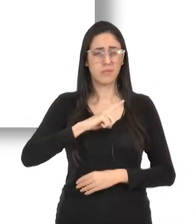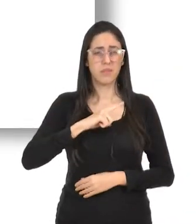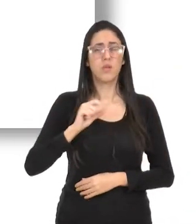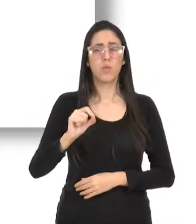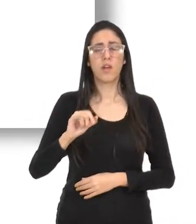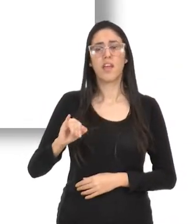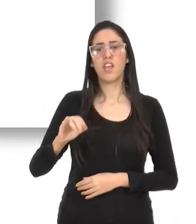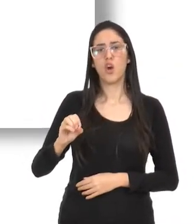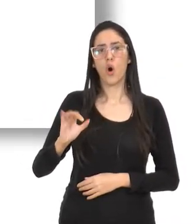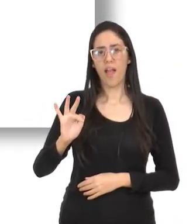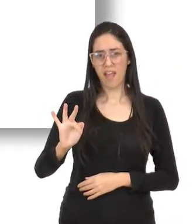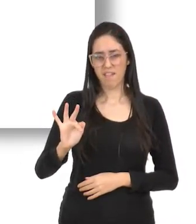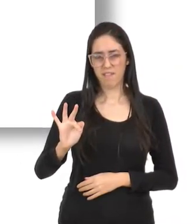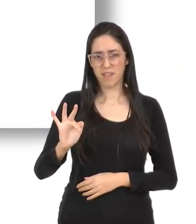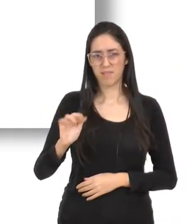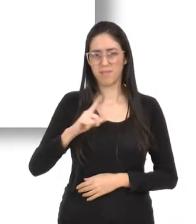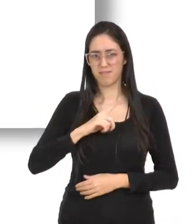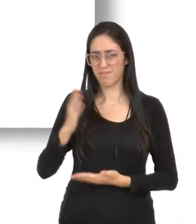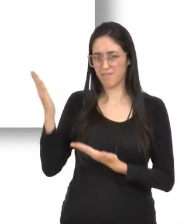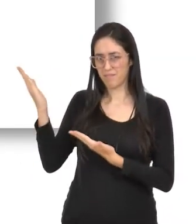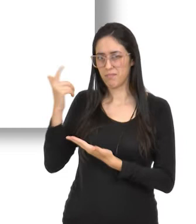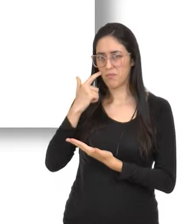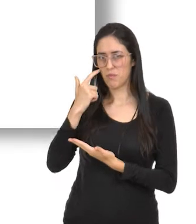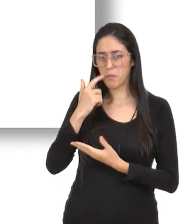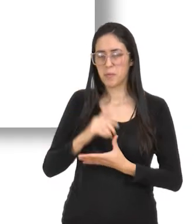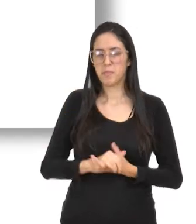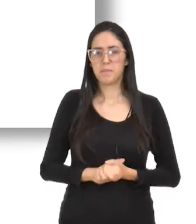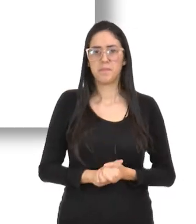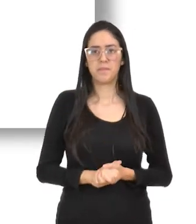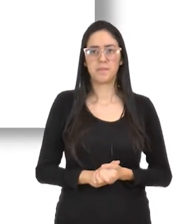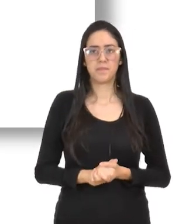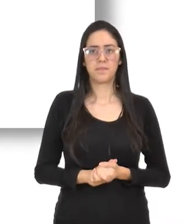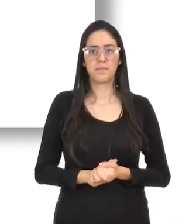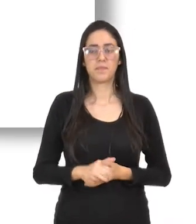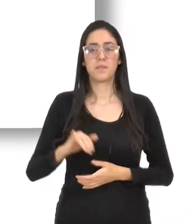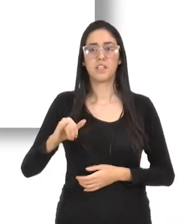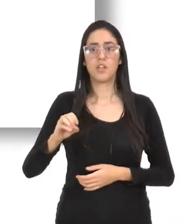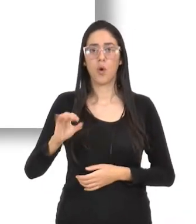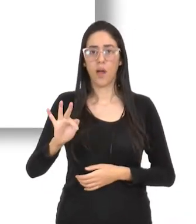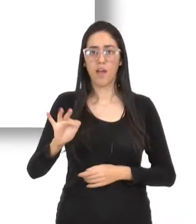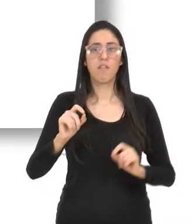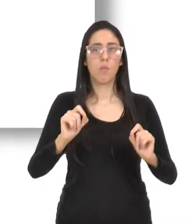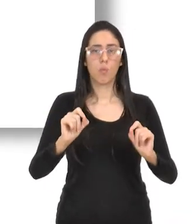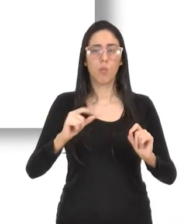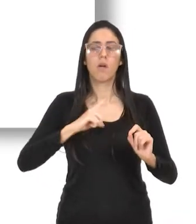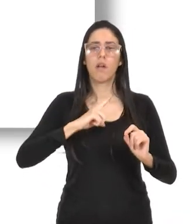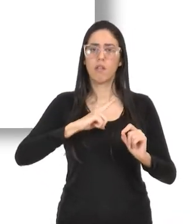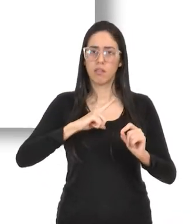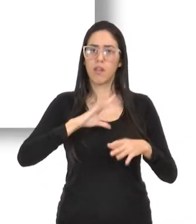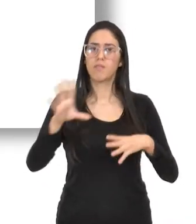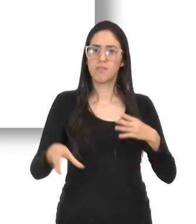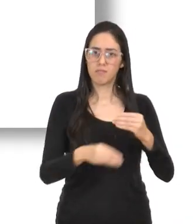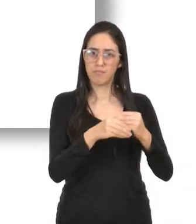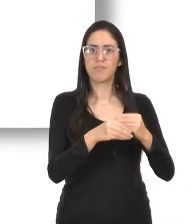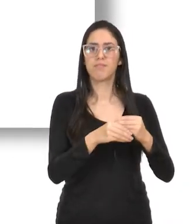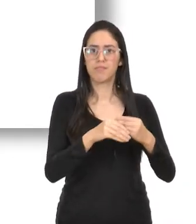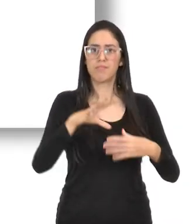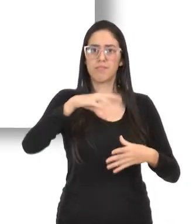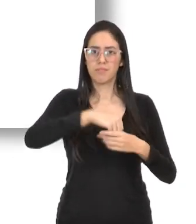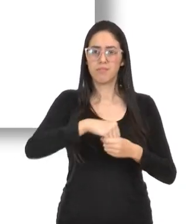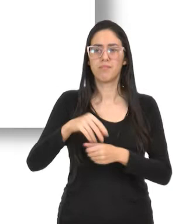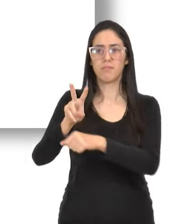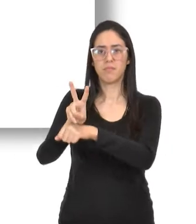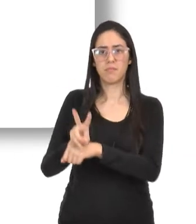de venda, é o IOF, Imposto sobre Operações Financeiras. O IOF está presente de forma enfática